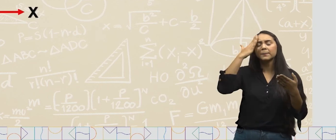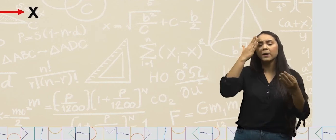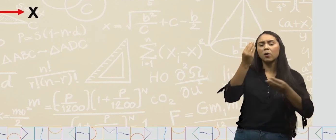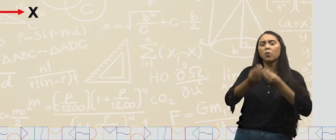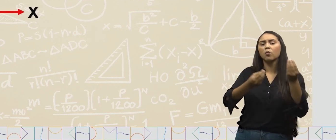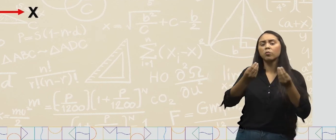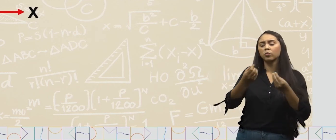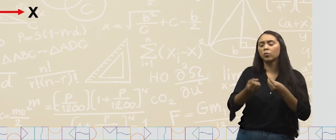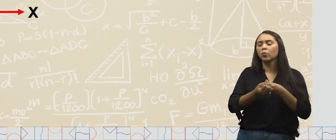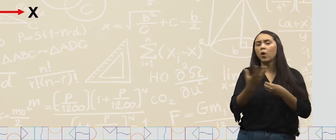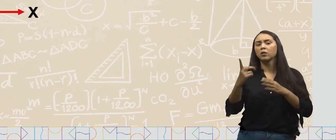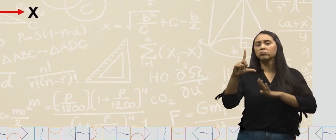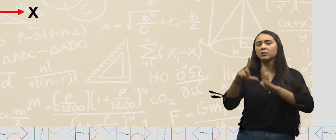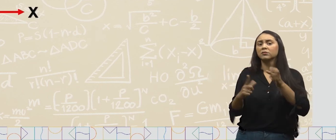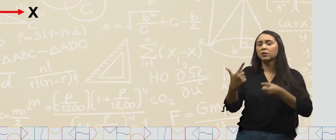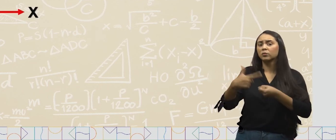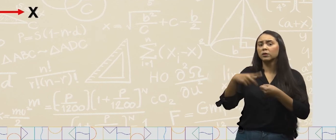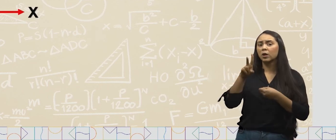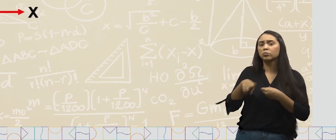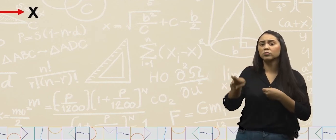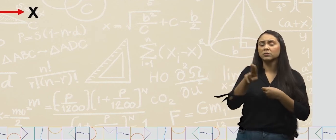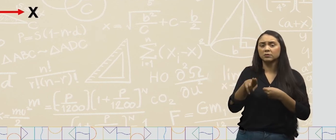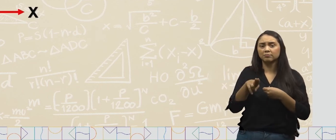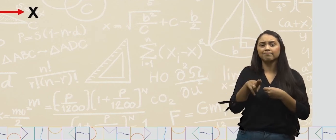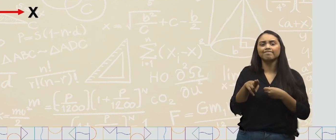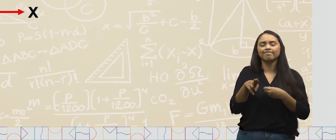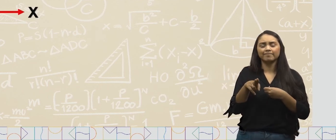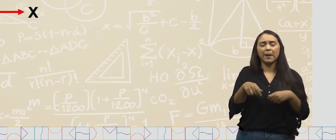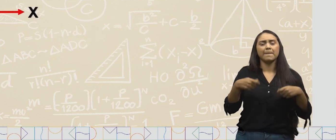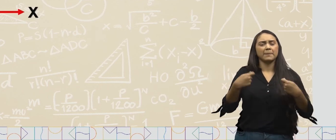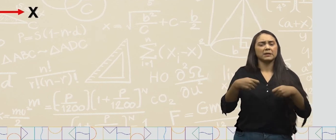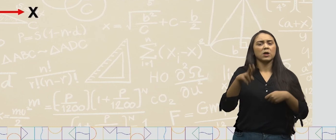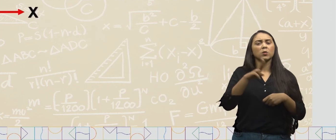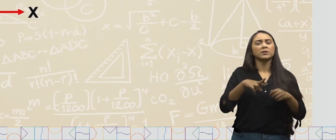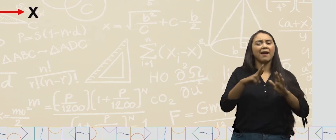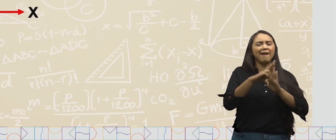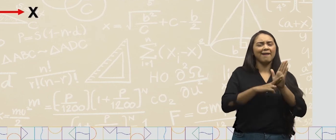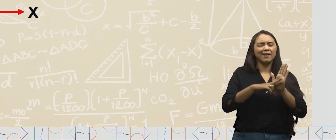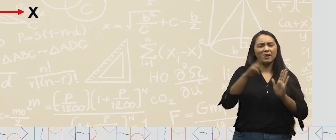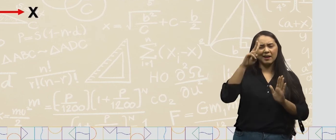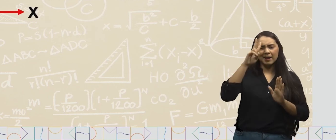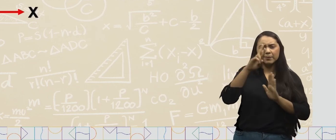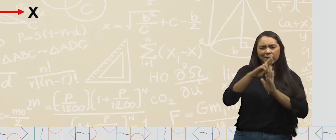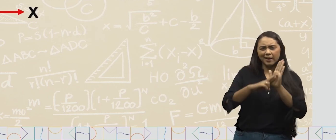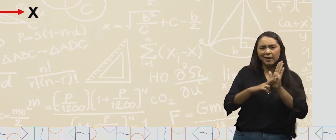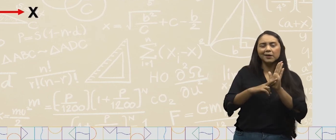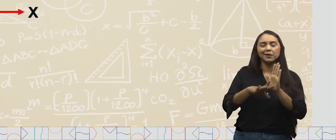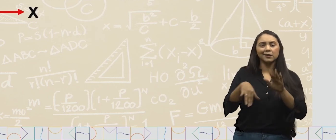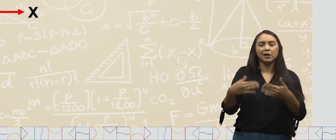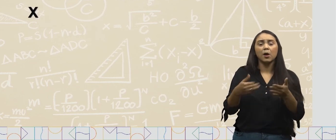gasolina ele usou? Nós vamos utilizar aí a nossa regrinha de 3 também. Nós vamos